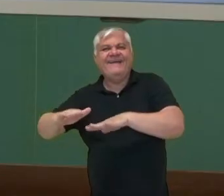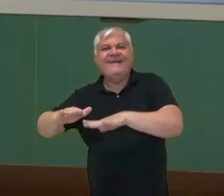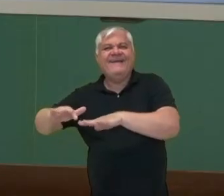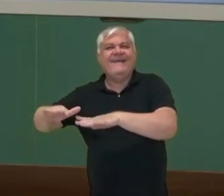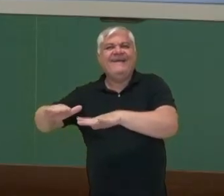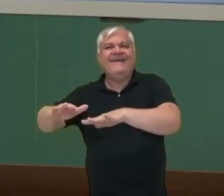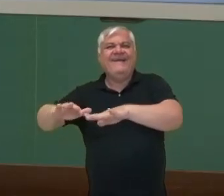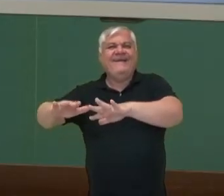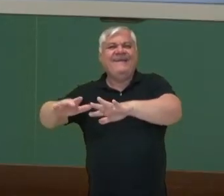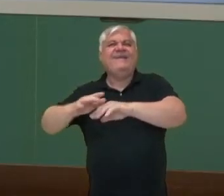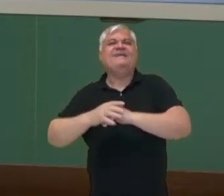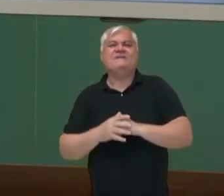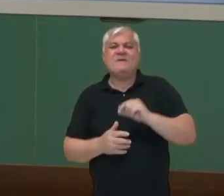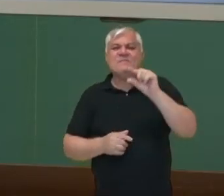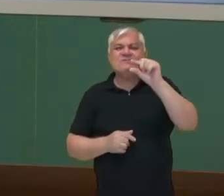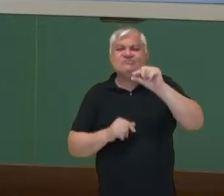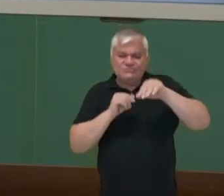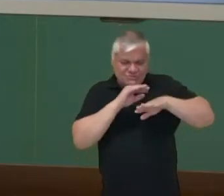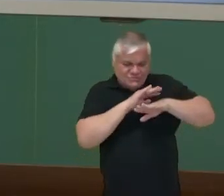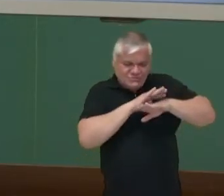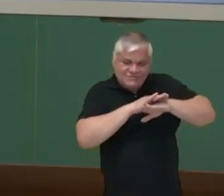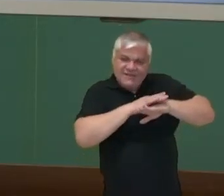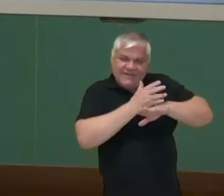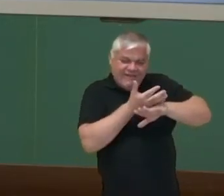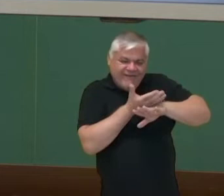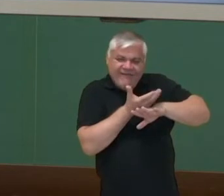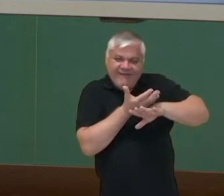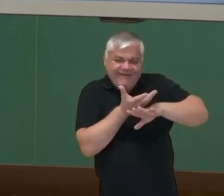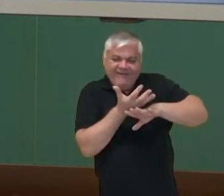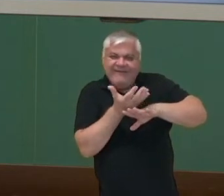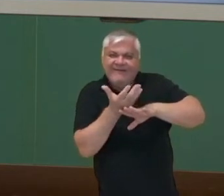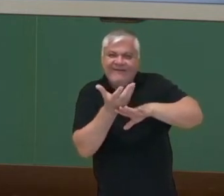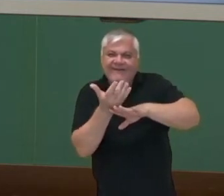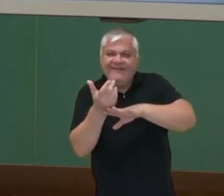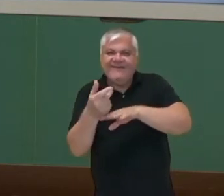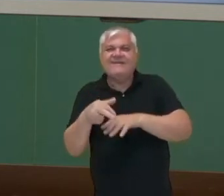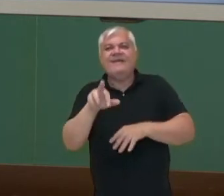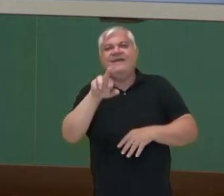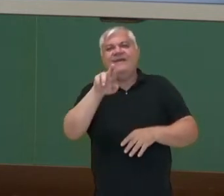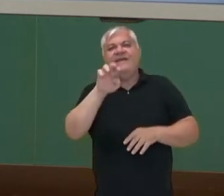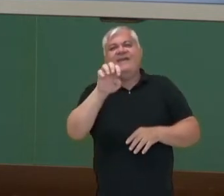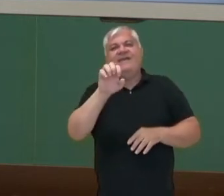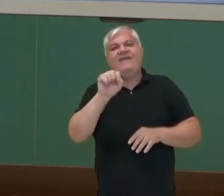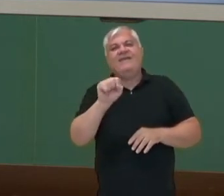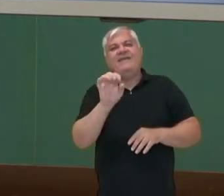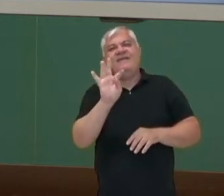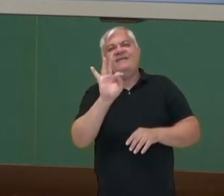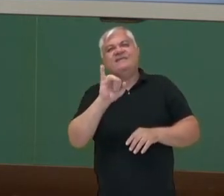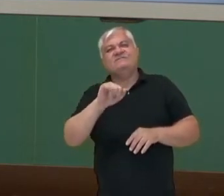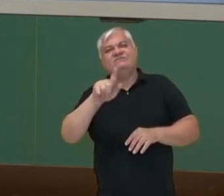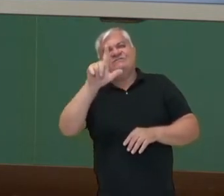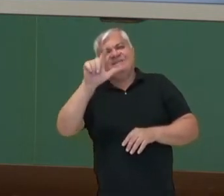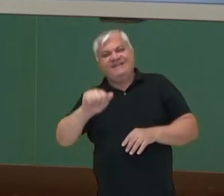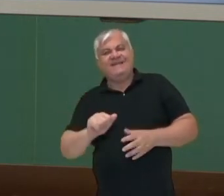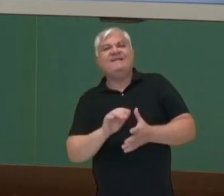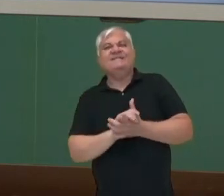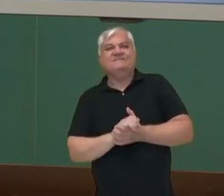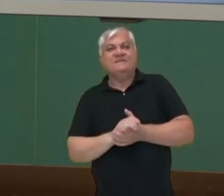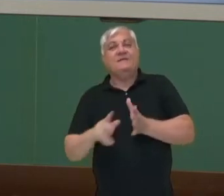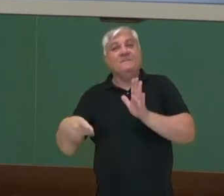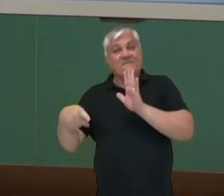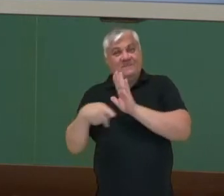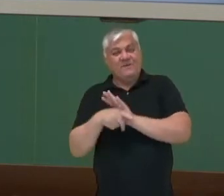áreas de floresta, a gente classifica como formação das restingas, que é um tipo específico também de